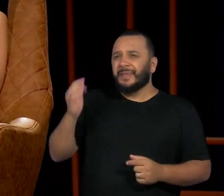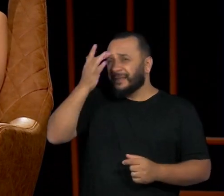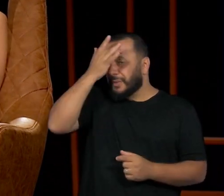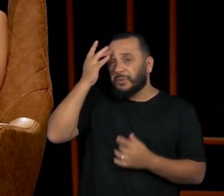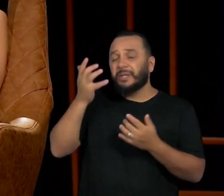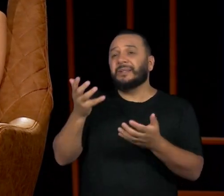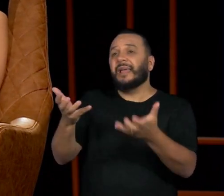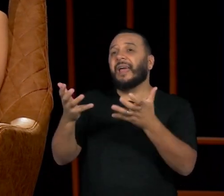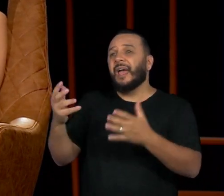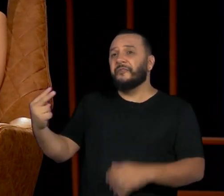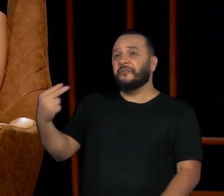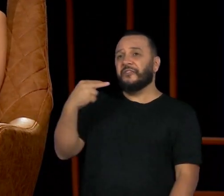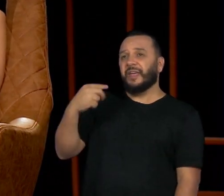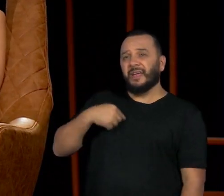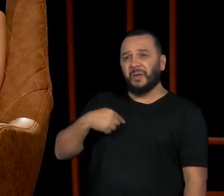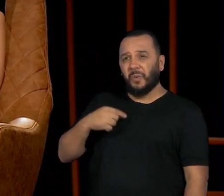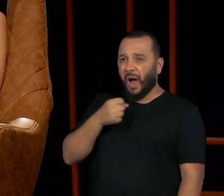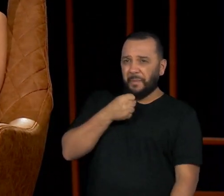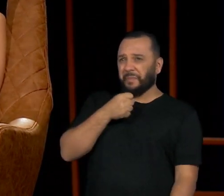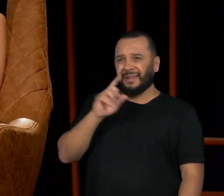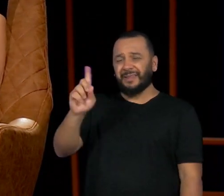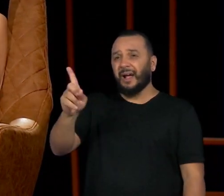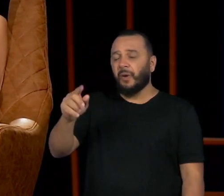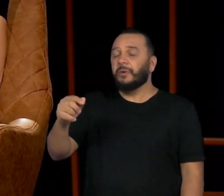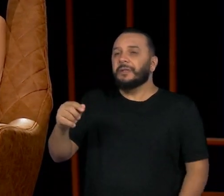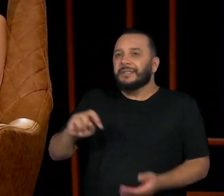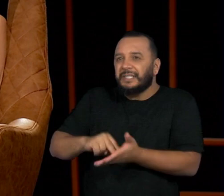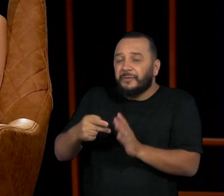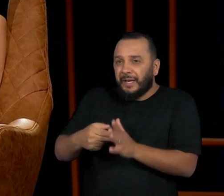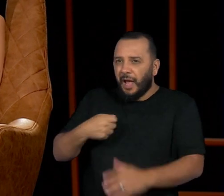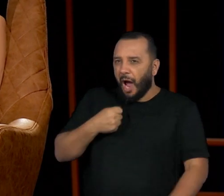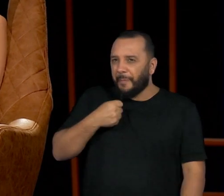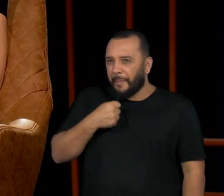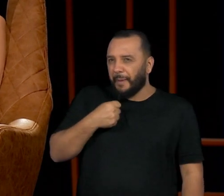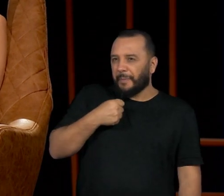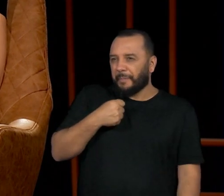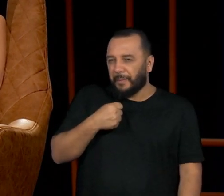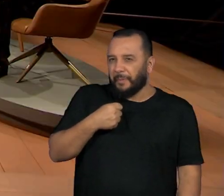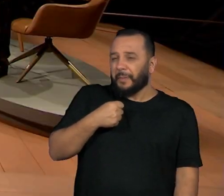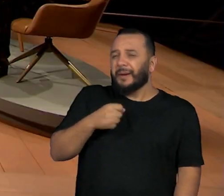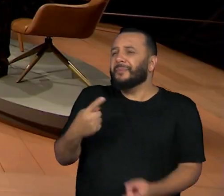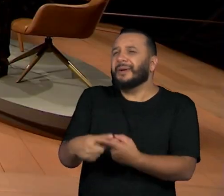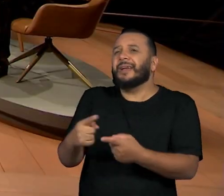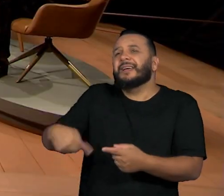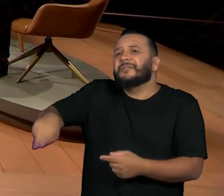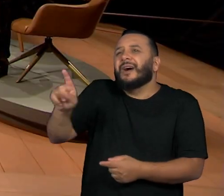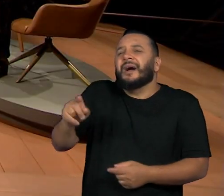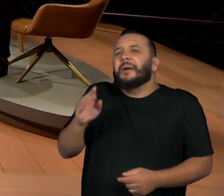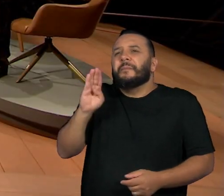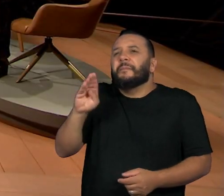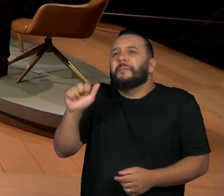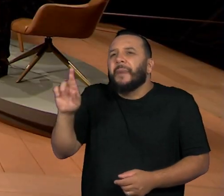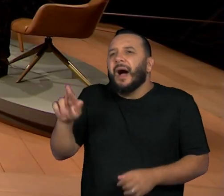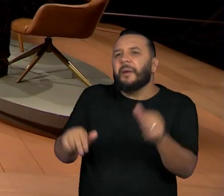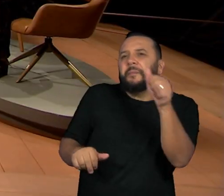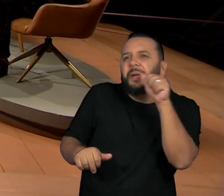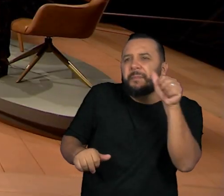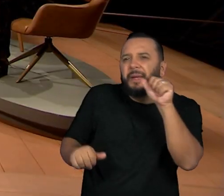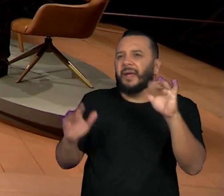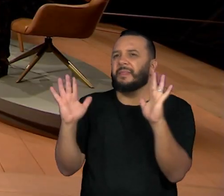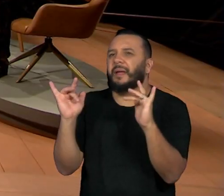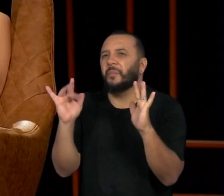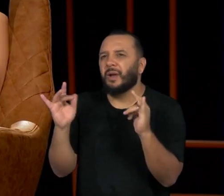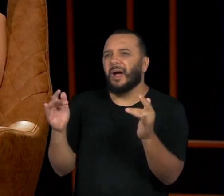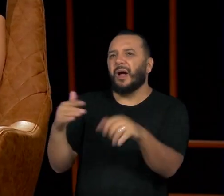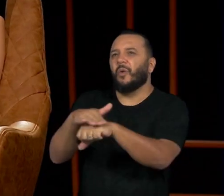eu acesso o coração daquela pessoa que está ali para flertar, para namorar, para comer, para tomar uma, como é que eu chamo a atenção